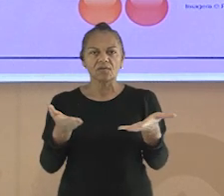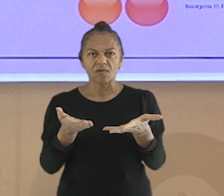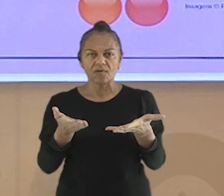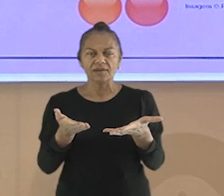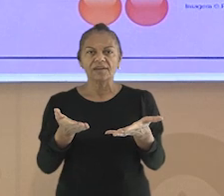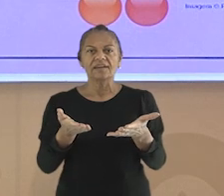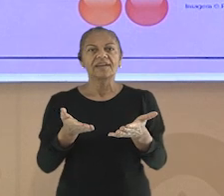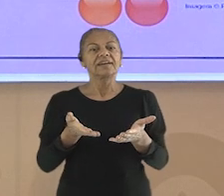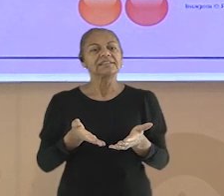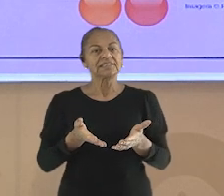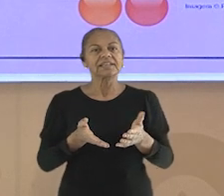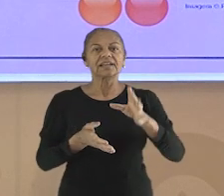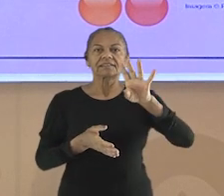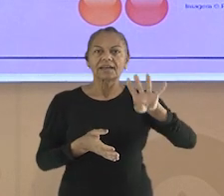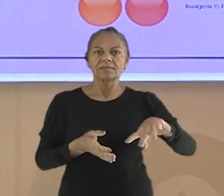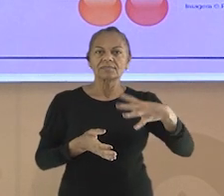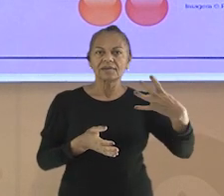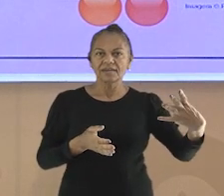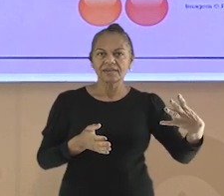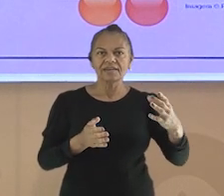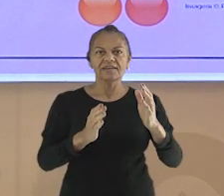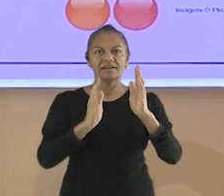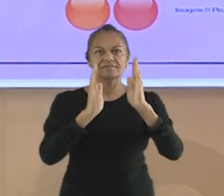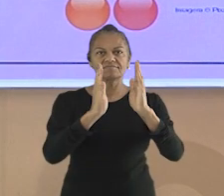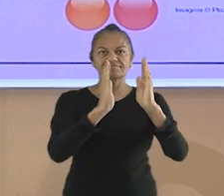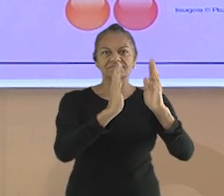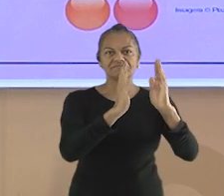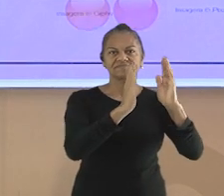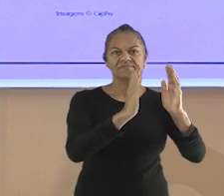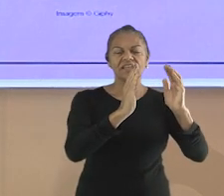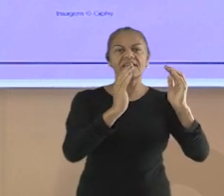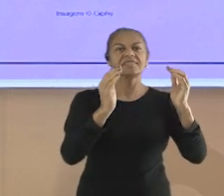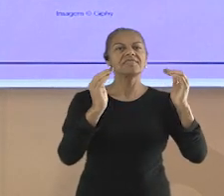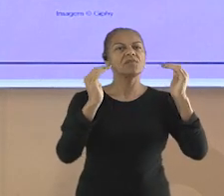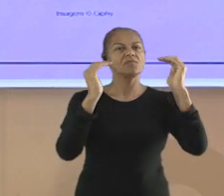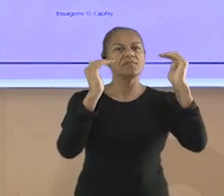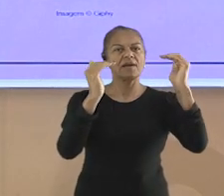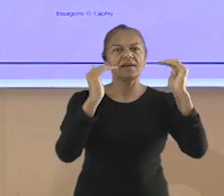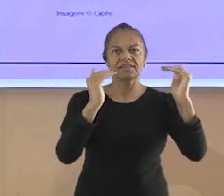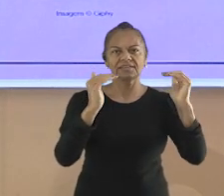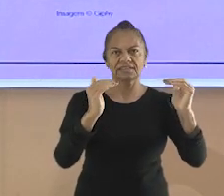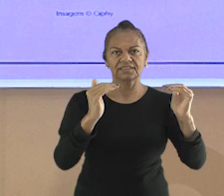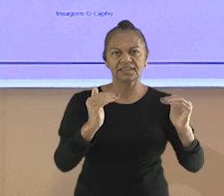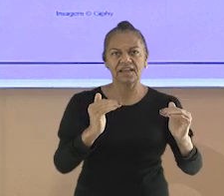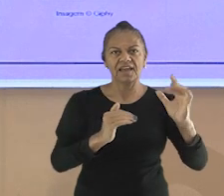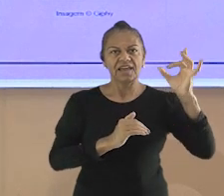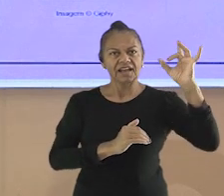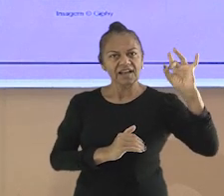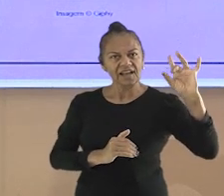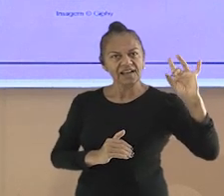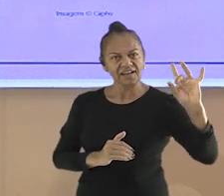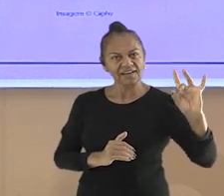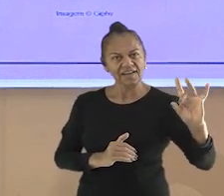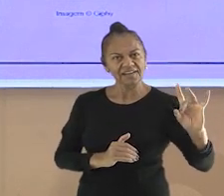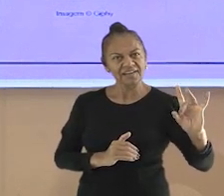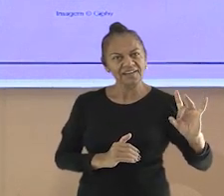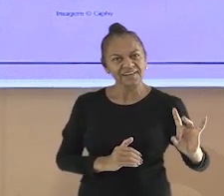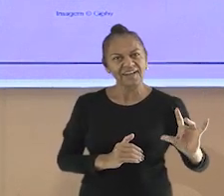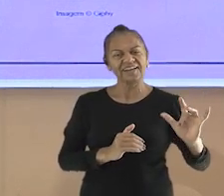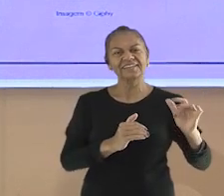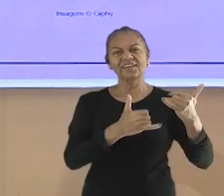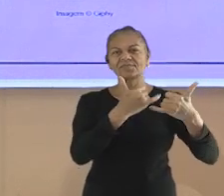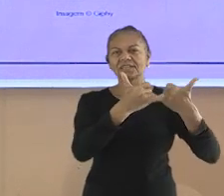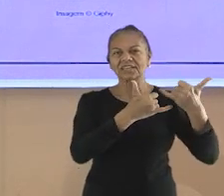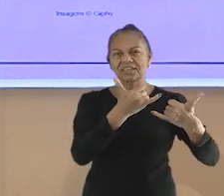as informações, vamos colocar em uma tabela. Assim, podemos construir uma tabela com uma linha para cada